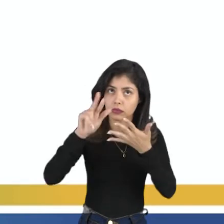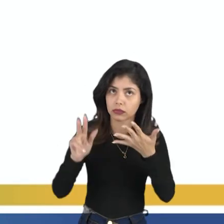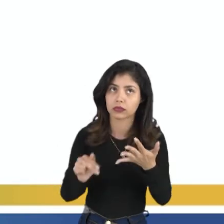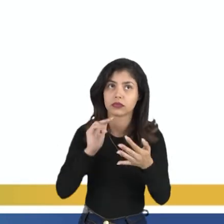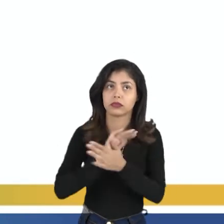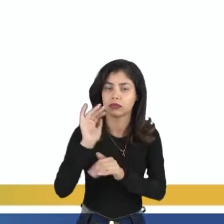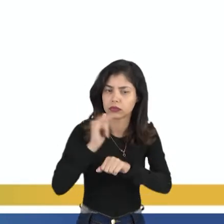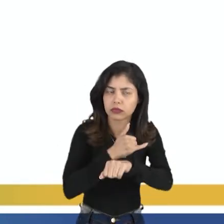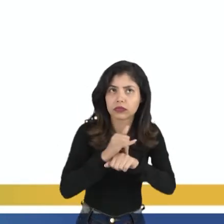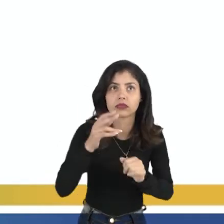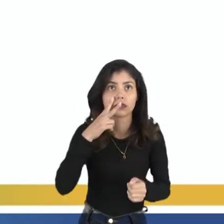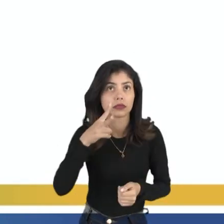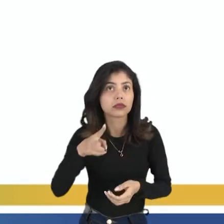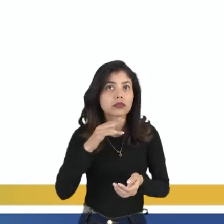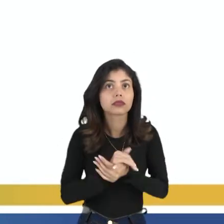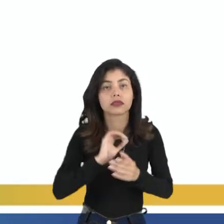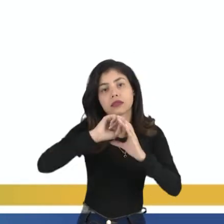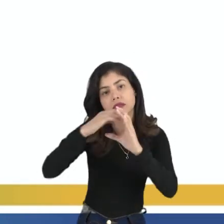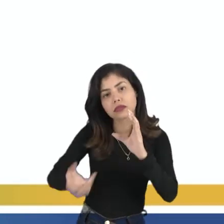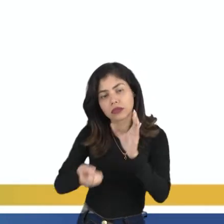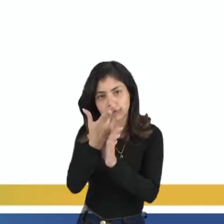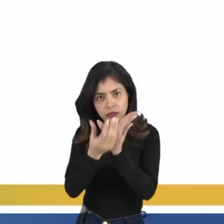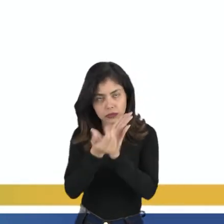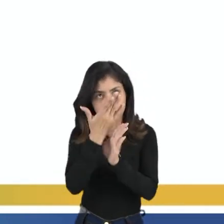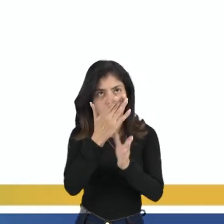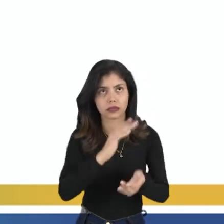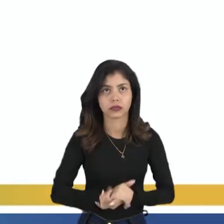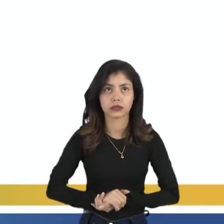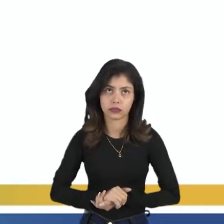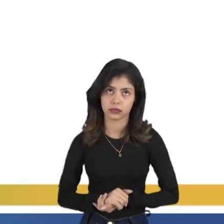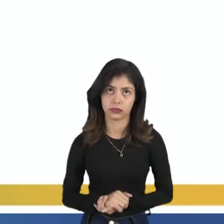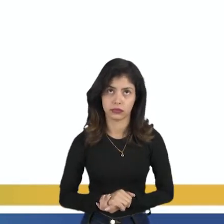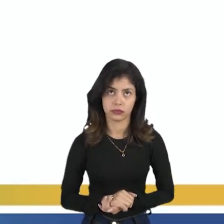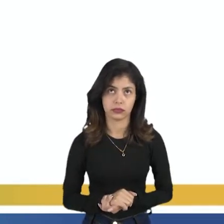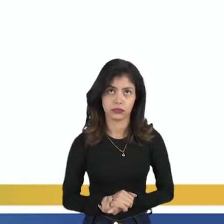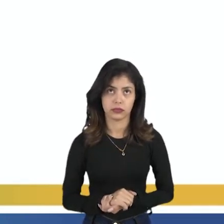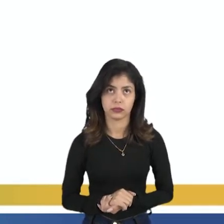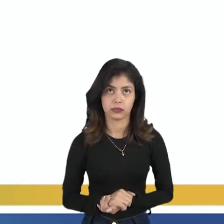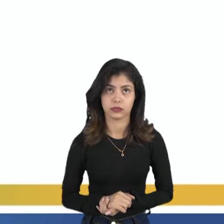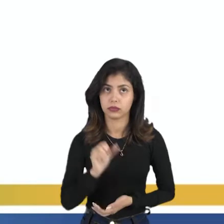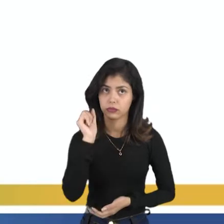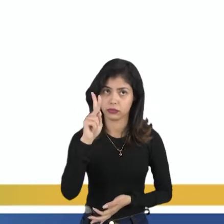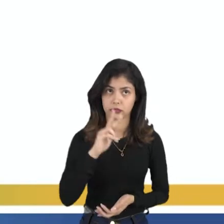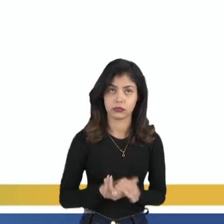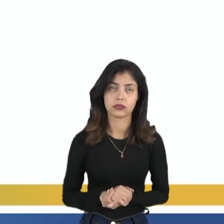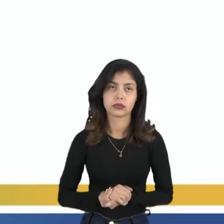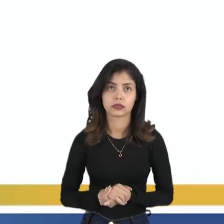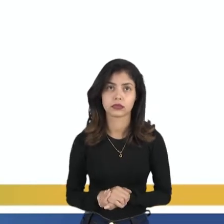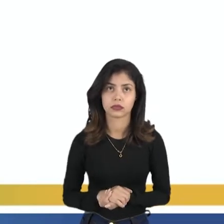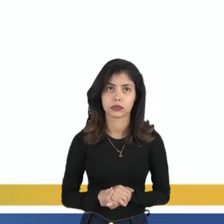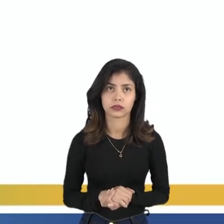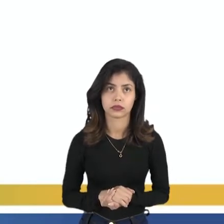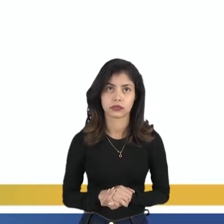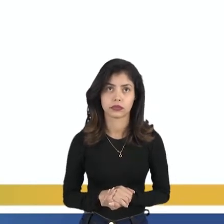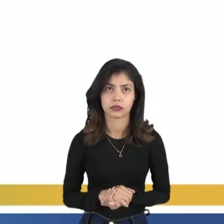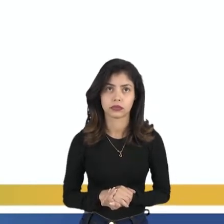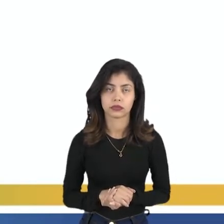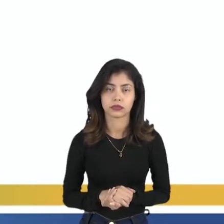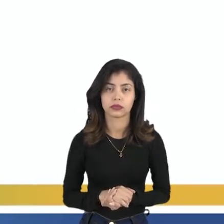Diversas estratégias para enfatizar as características do produto, ok? Vamos